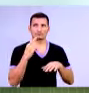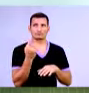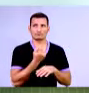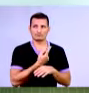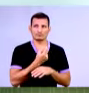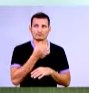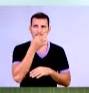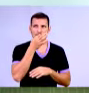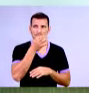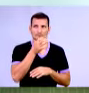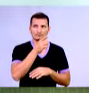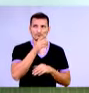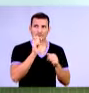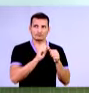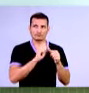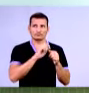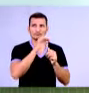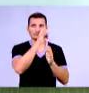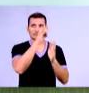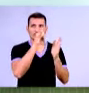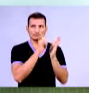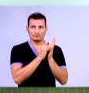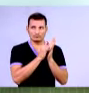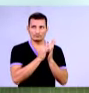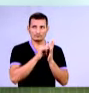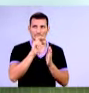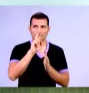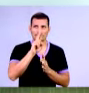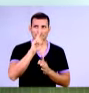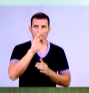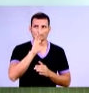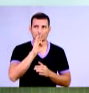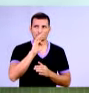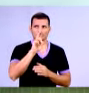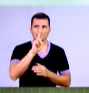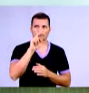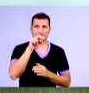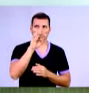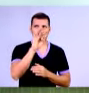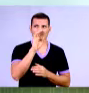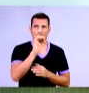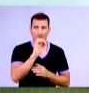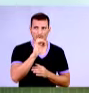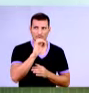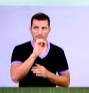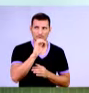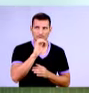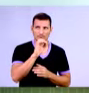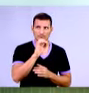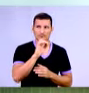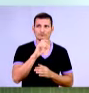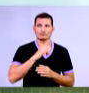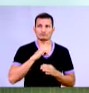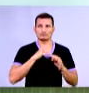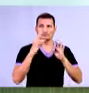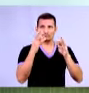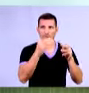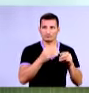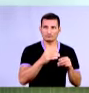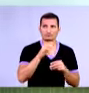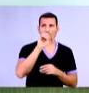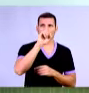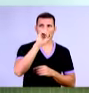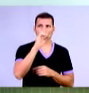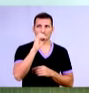você faça o download do Ubuntu Studio. No Ubuntu Studio nós temos todos os softwares e